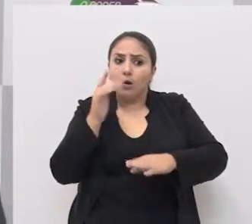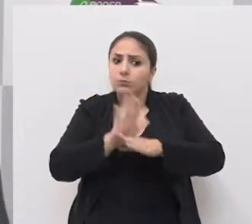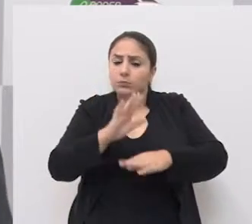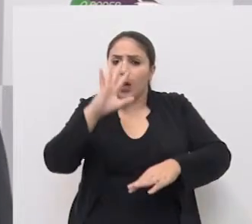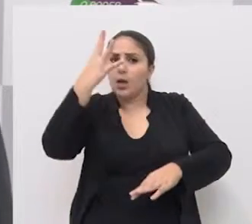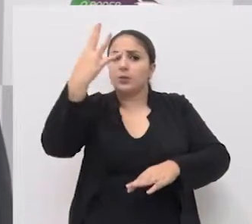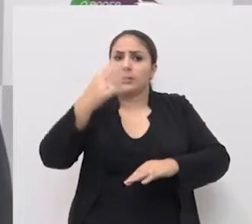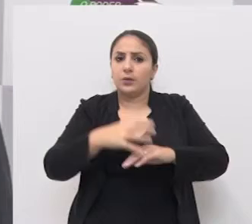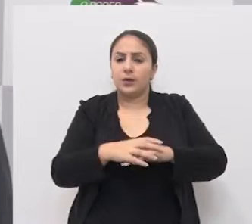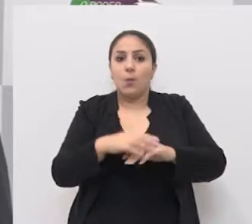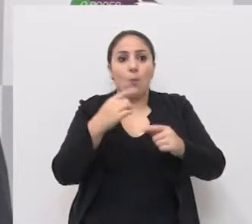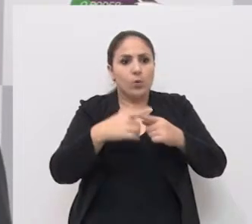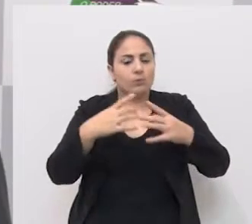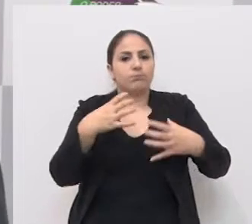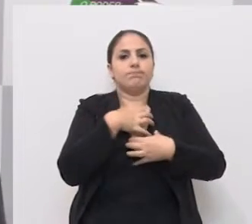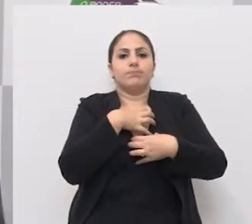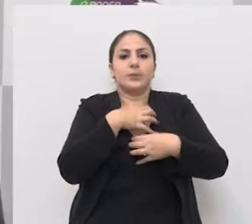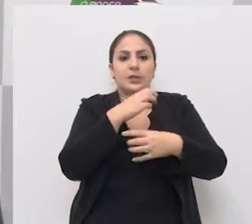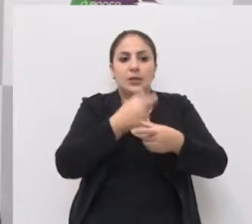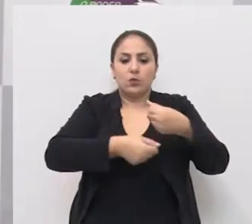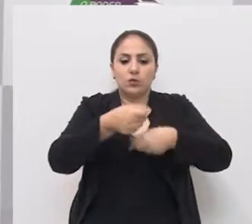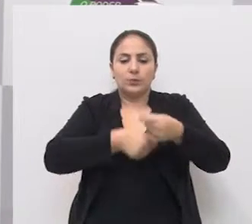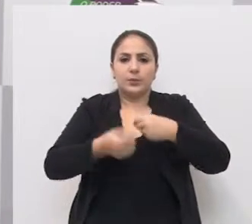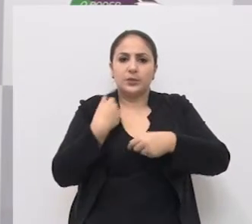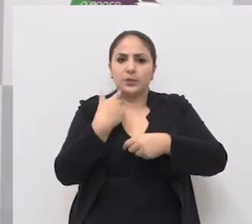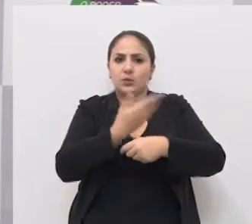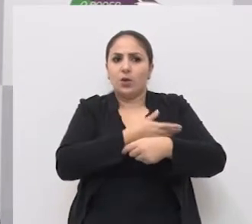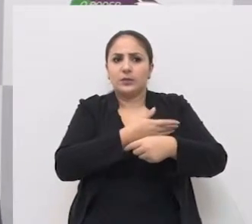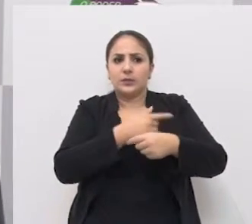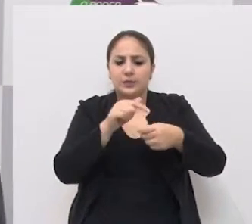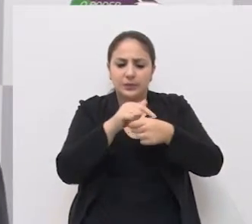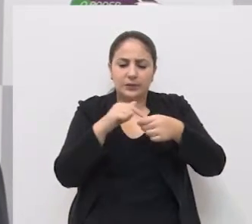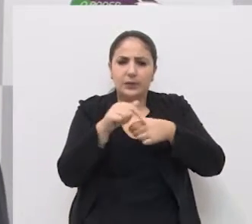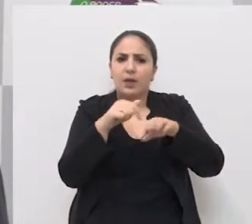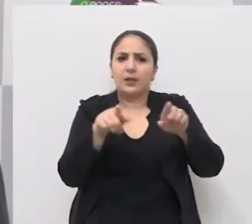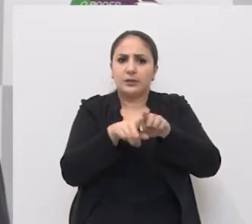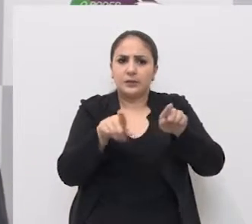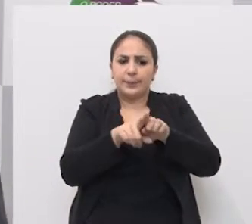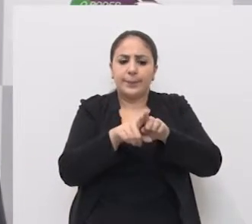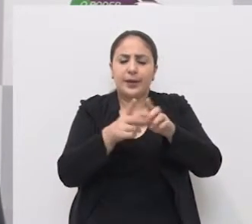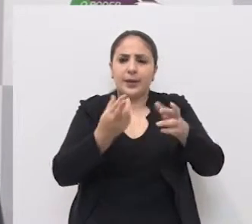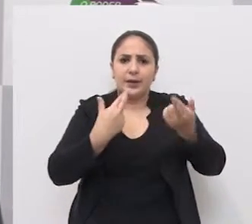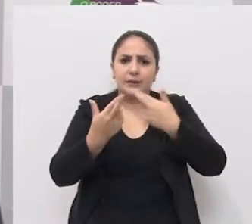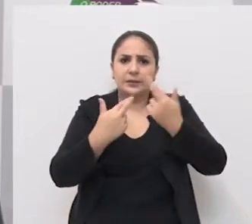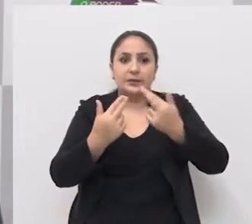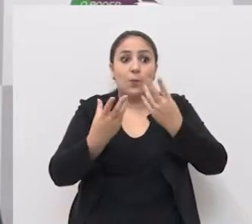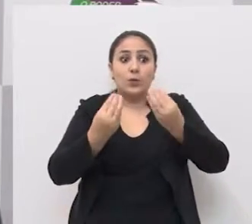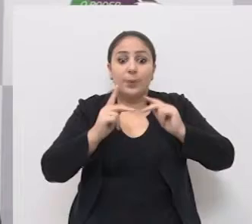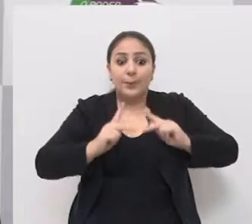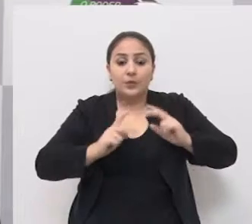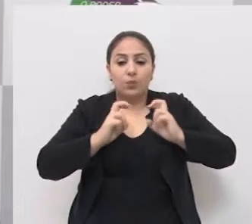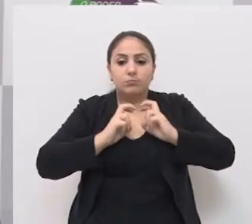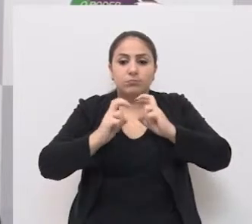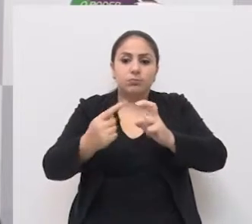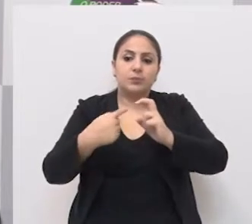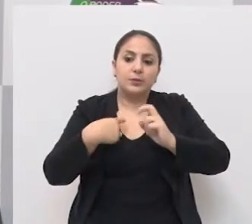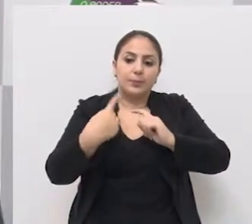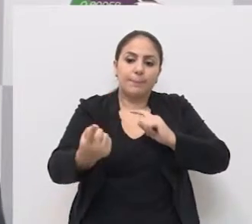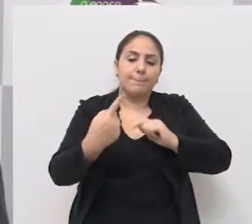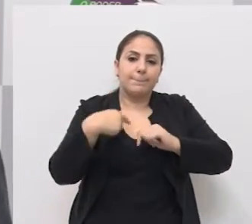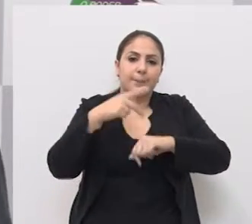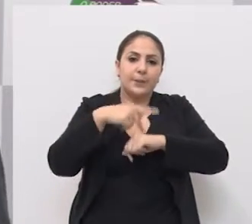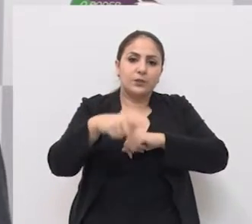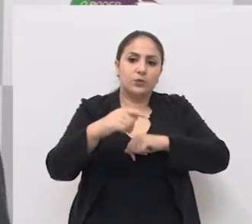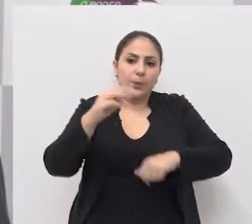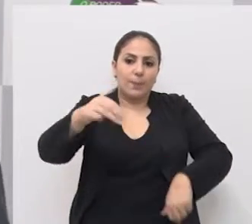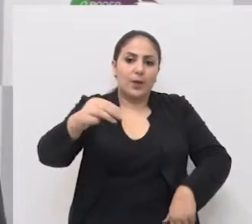a decidir, porque vai impactar sim na economia da nossa cidade, vai impactar no transporte de muitas pessoas que saem